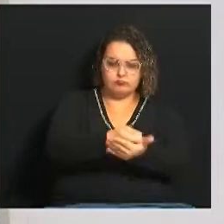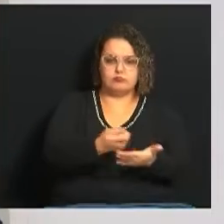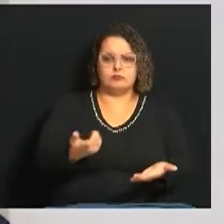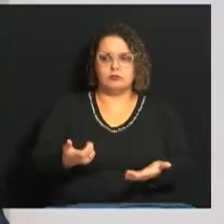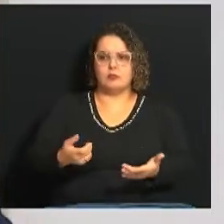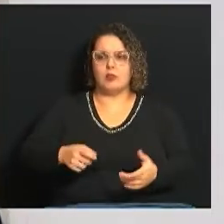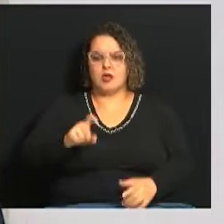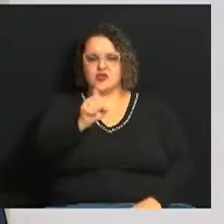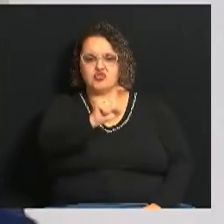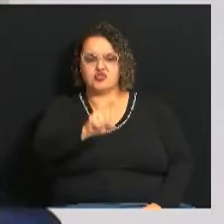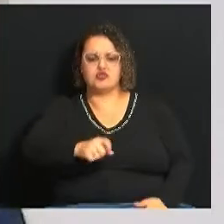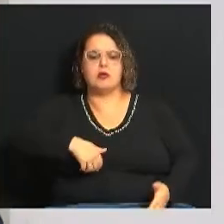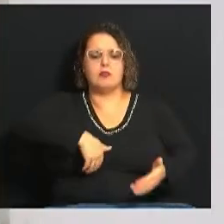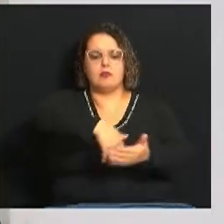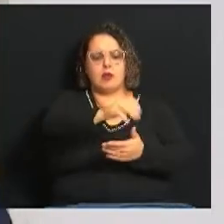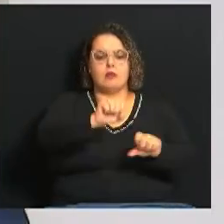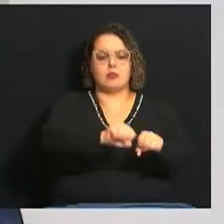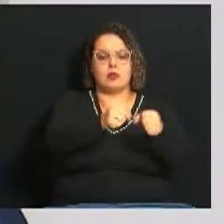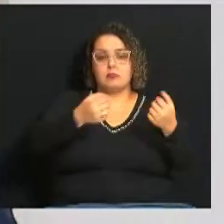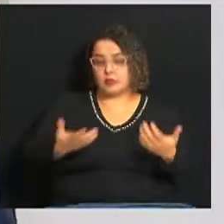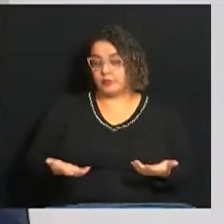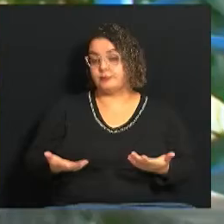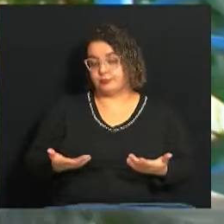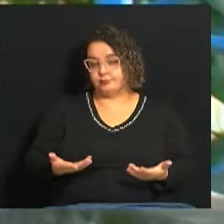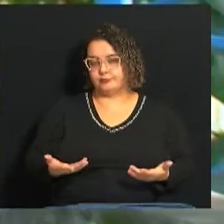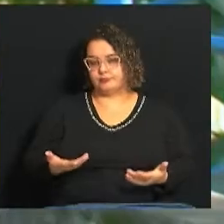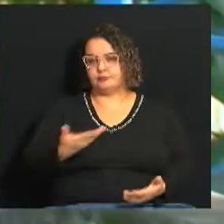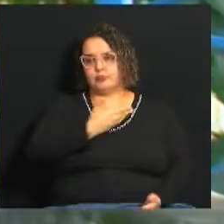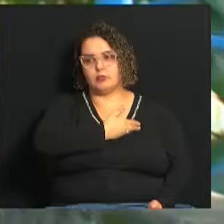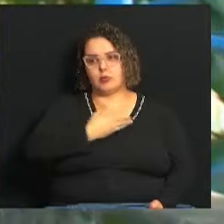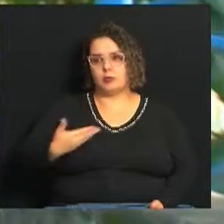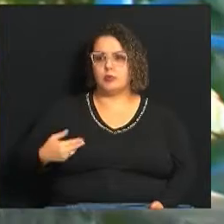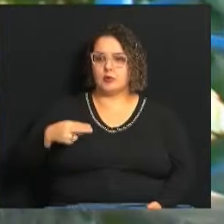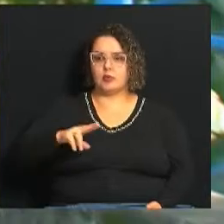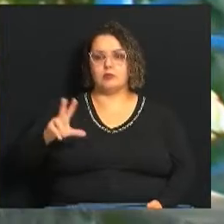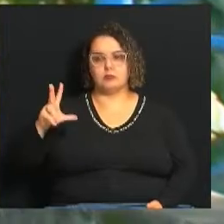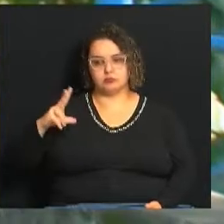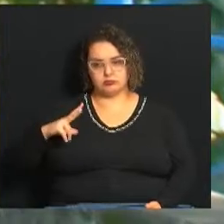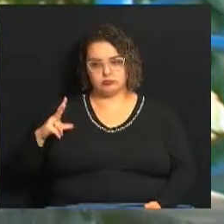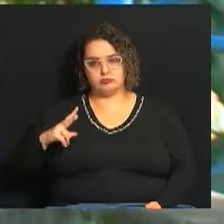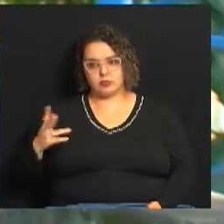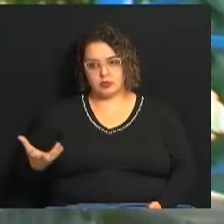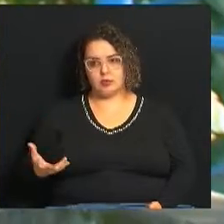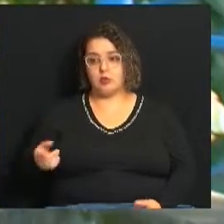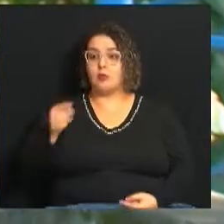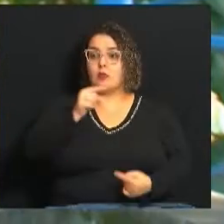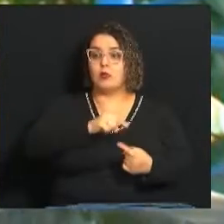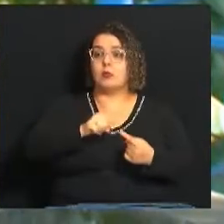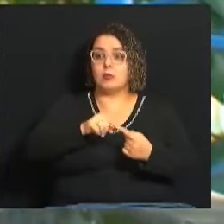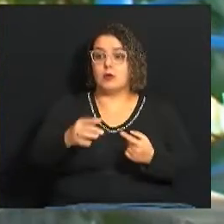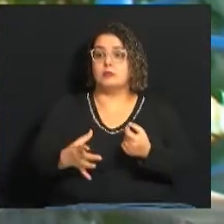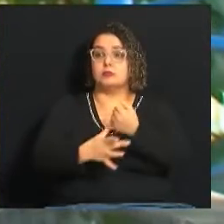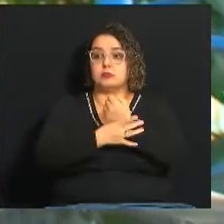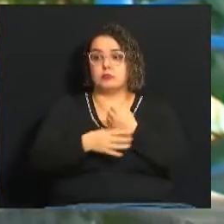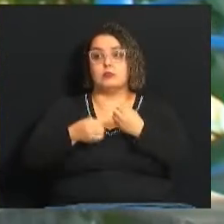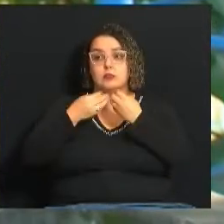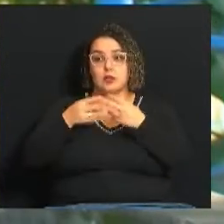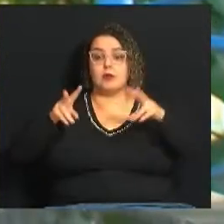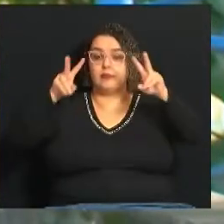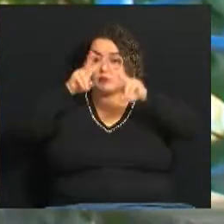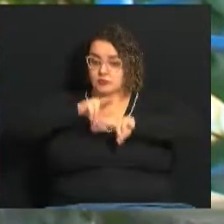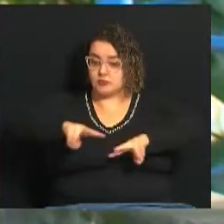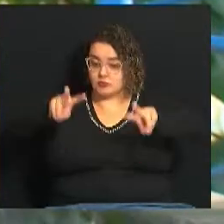se alguém danificar o patrimônio público ou privado. De acordo com a matéria, o objetivo é assegurar o bem-estar estético